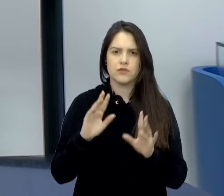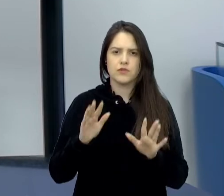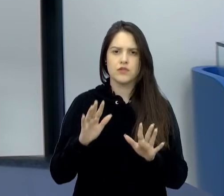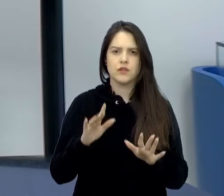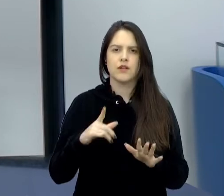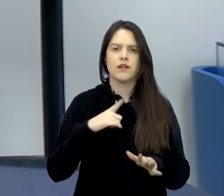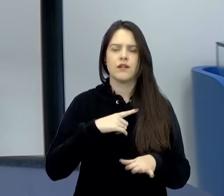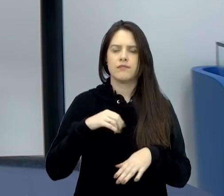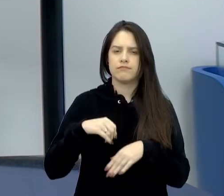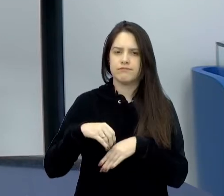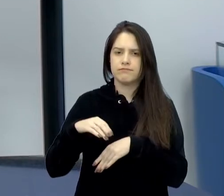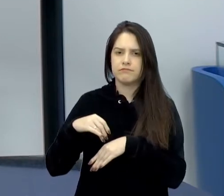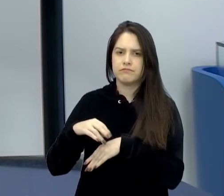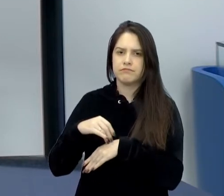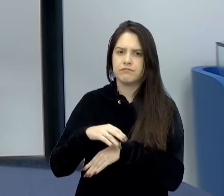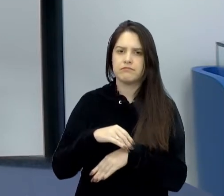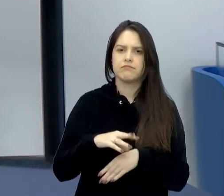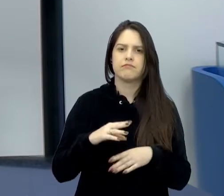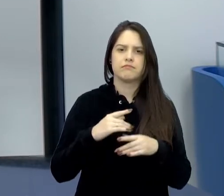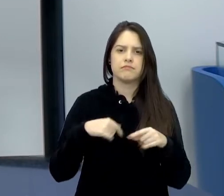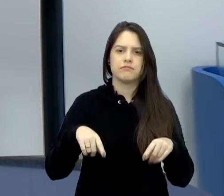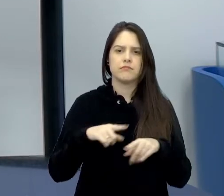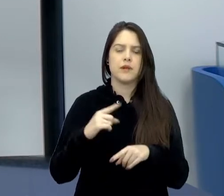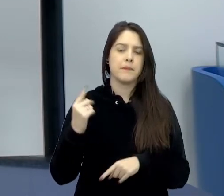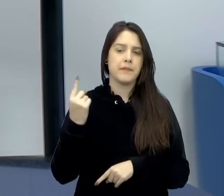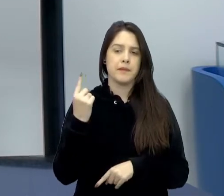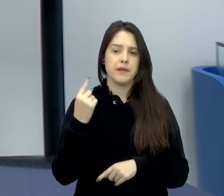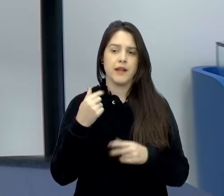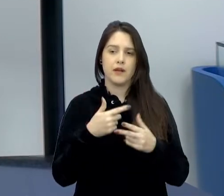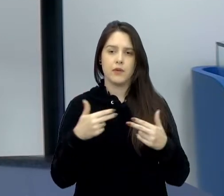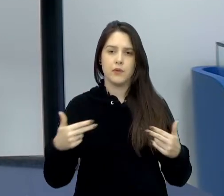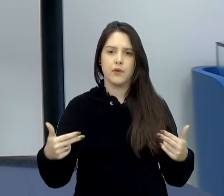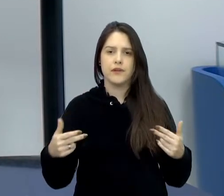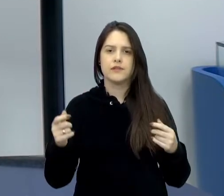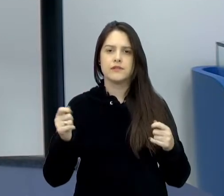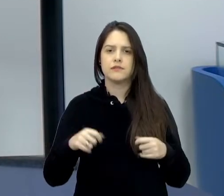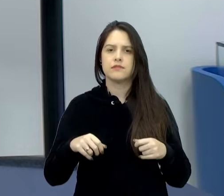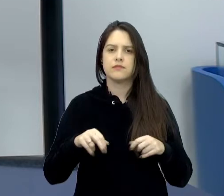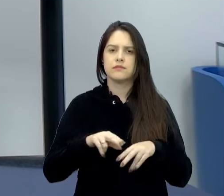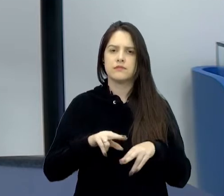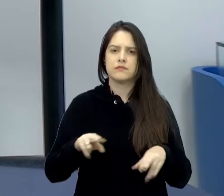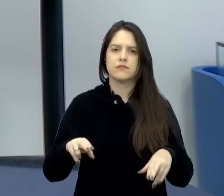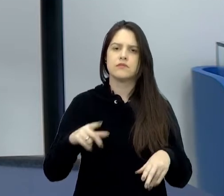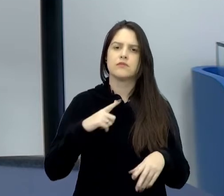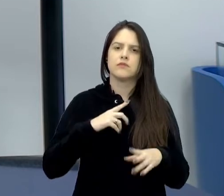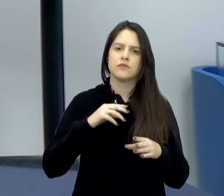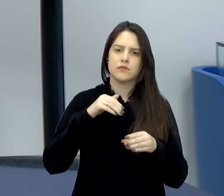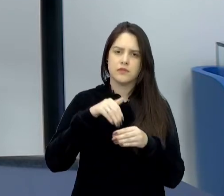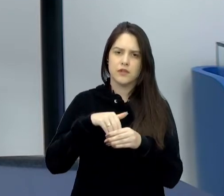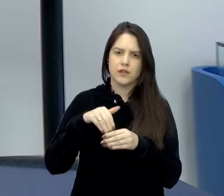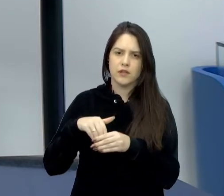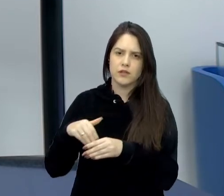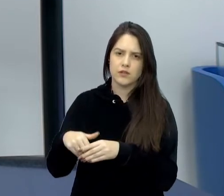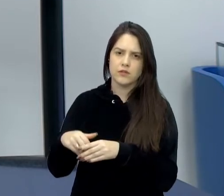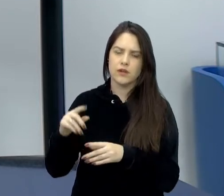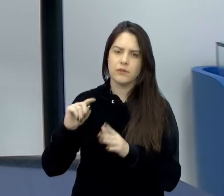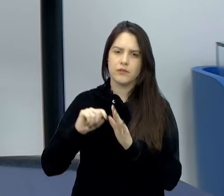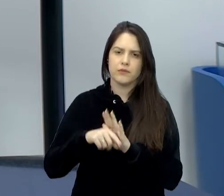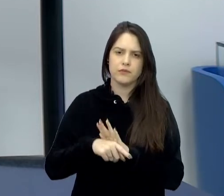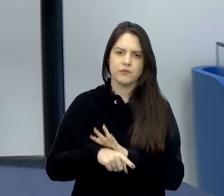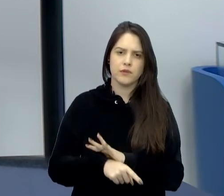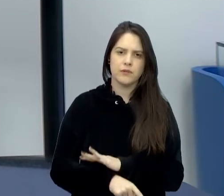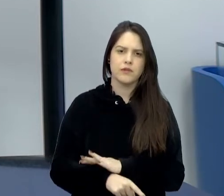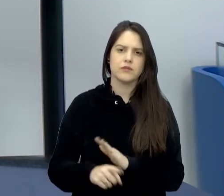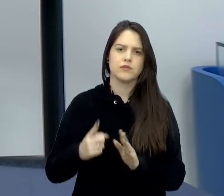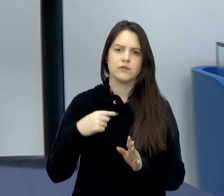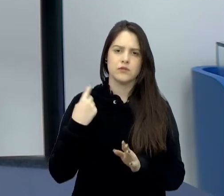aí a planilha, o Excel, a planilha eletrônica, uma das habilidades que constam dentro do nosso aprofundamento aí